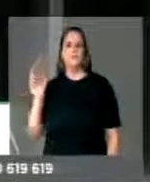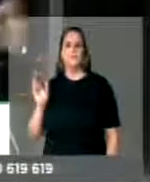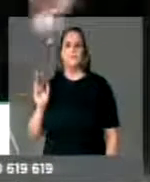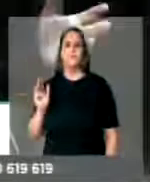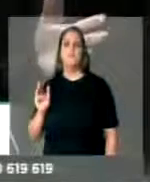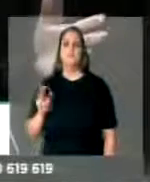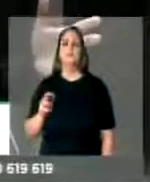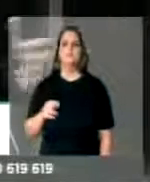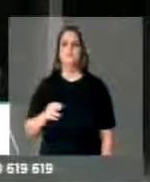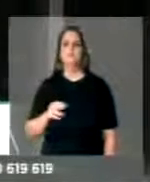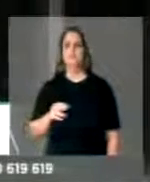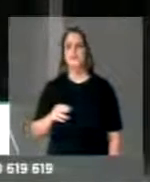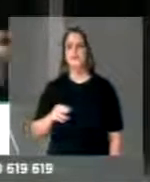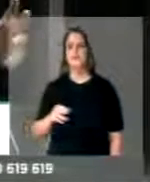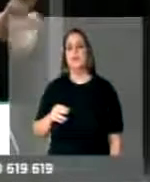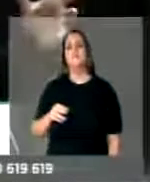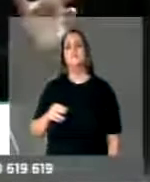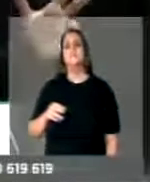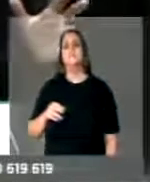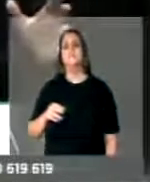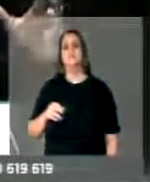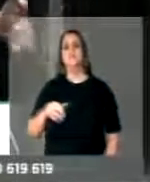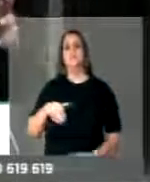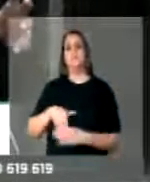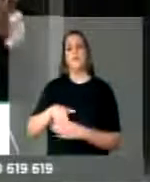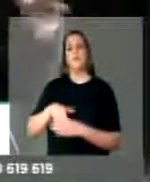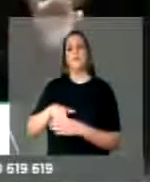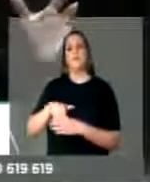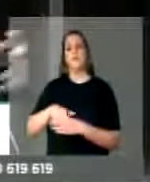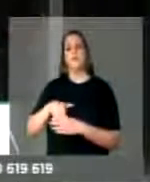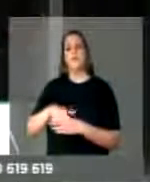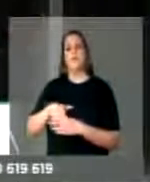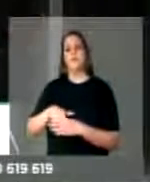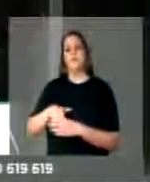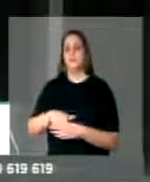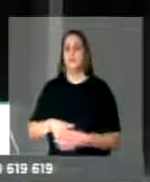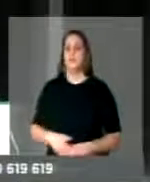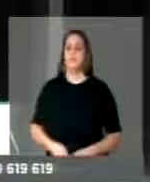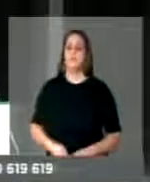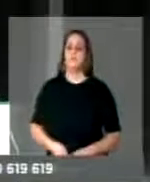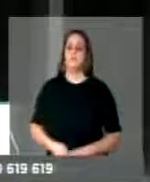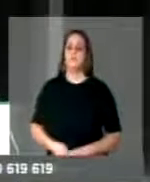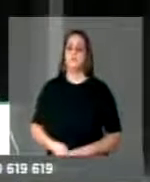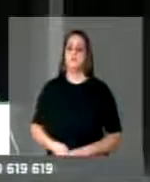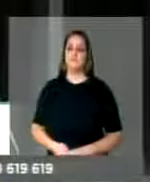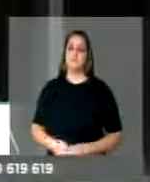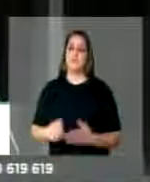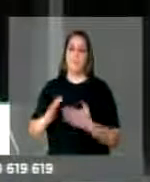votação, praticamente à unanimidade, salvo duas matérias, dois destaques que foram retirados,